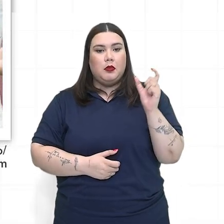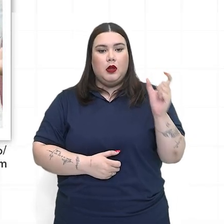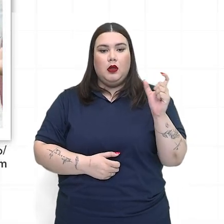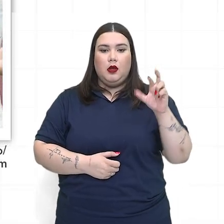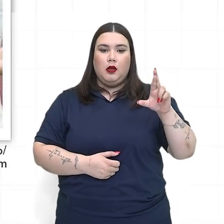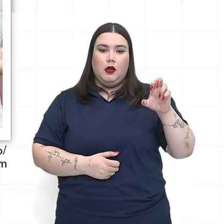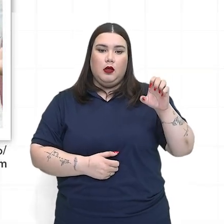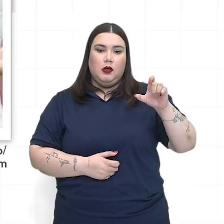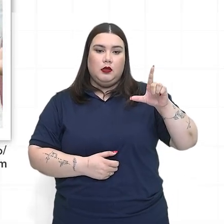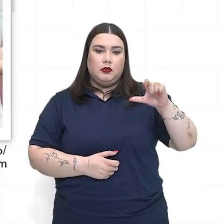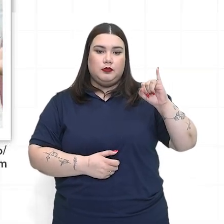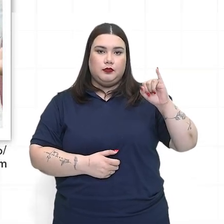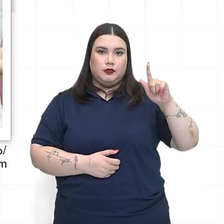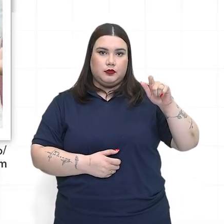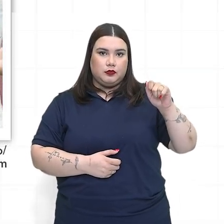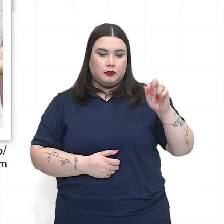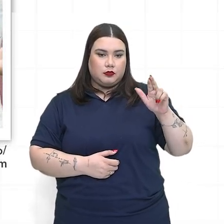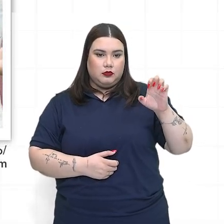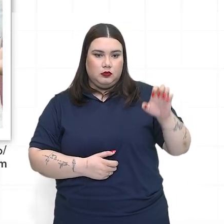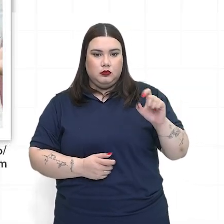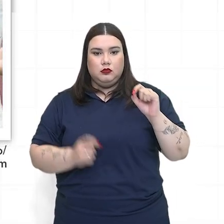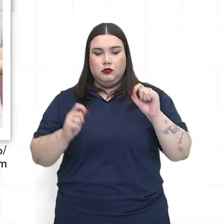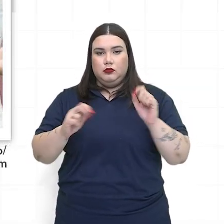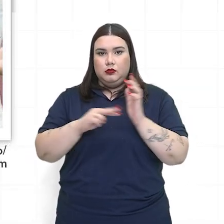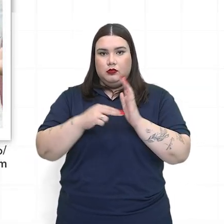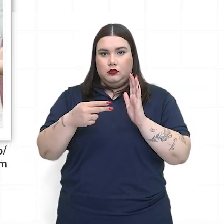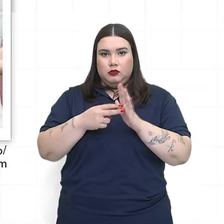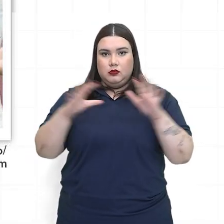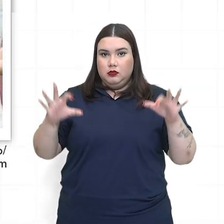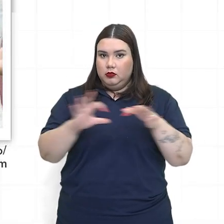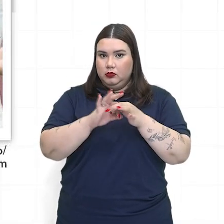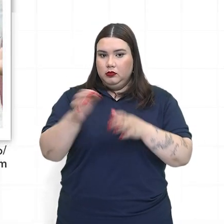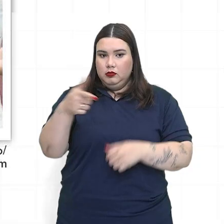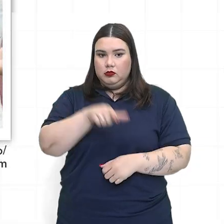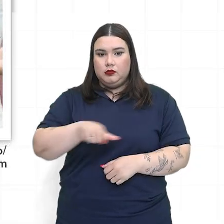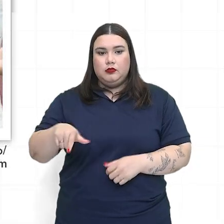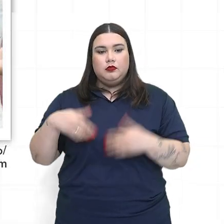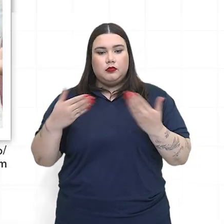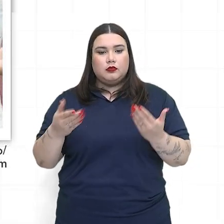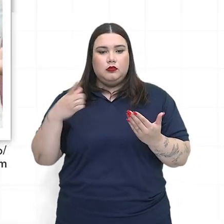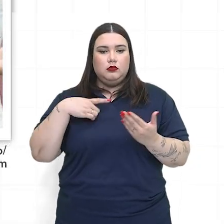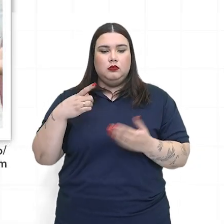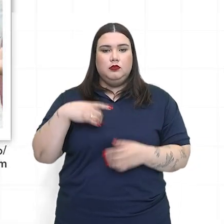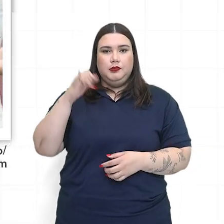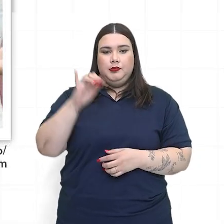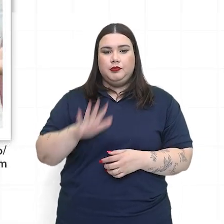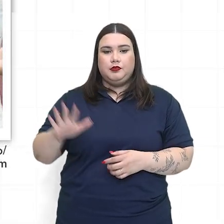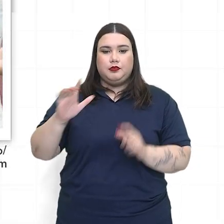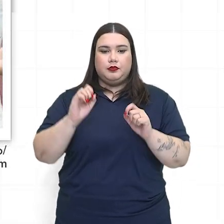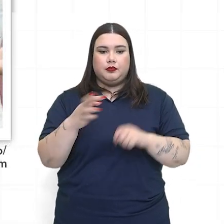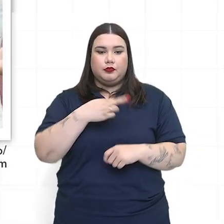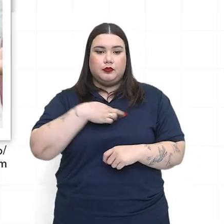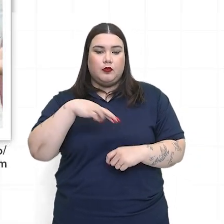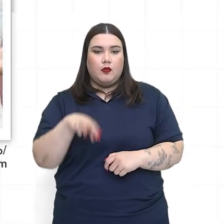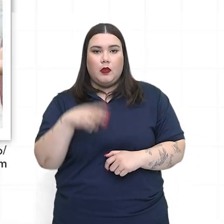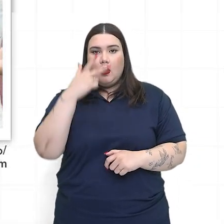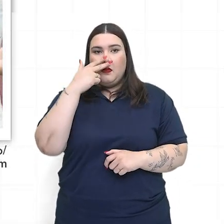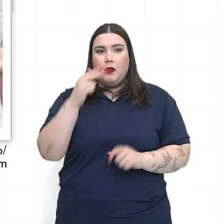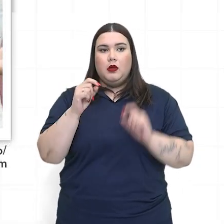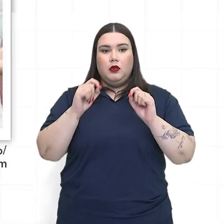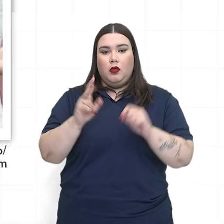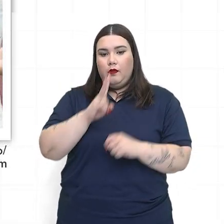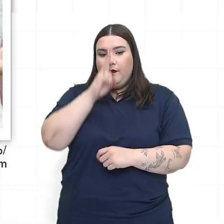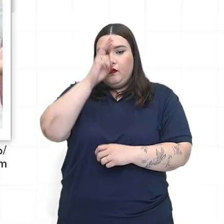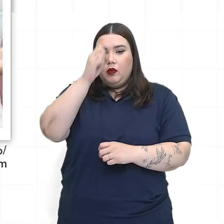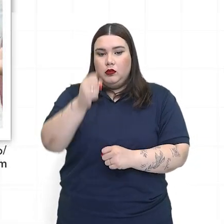que significa ligar de novo. Isso sugere uma bela imagem. A religião como uma força